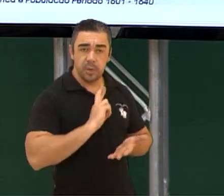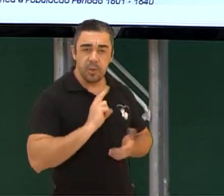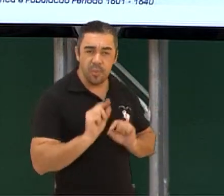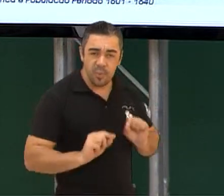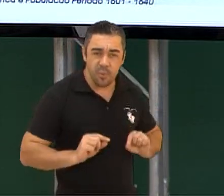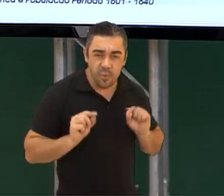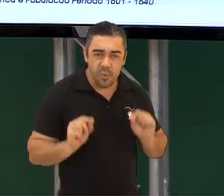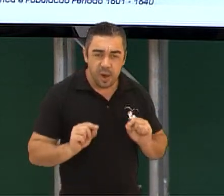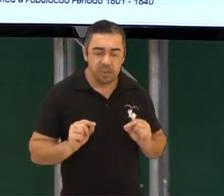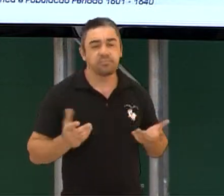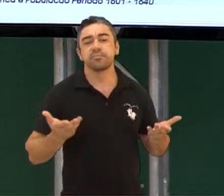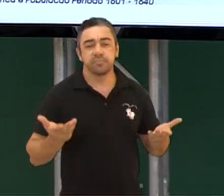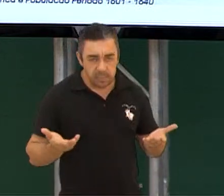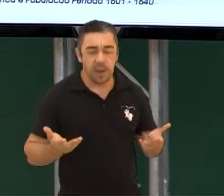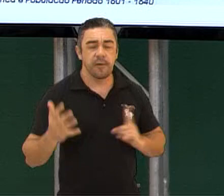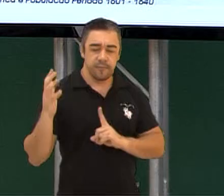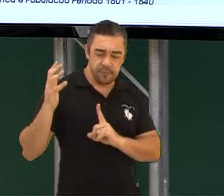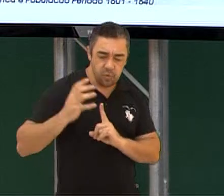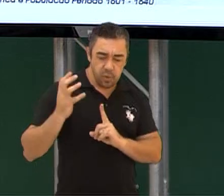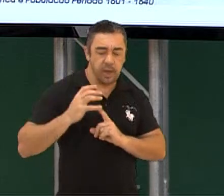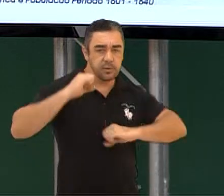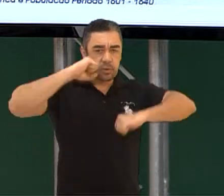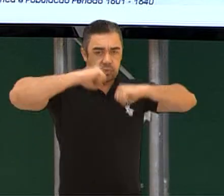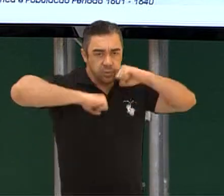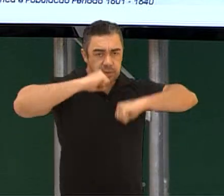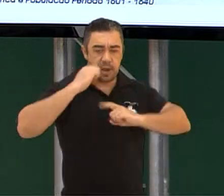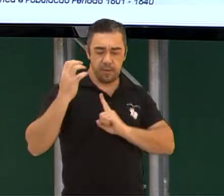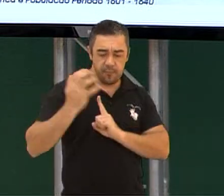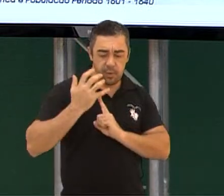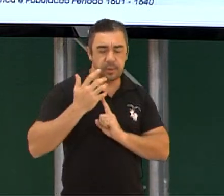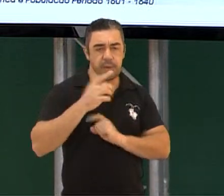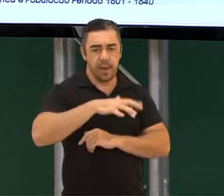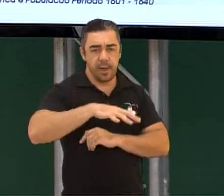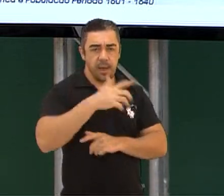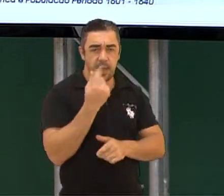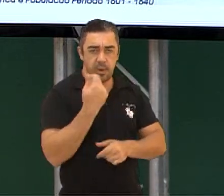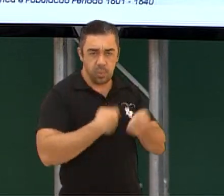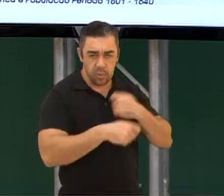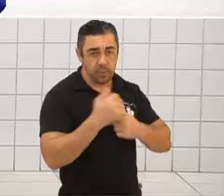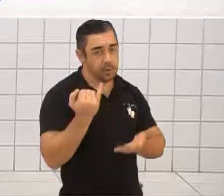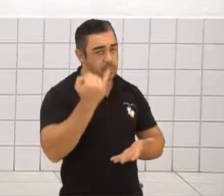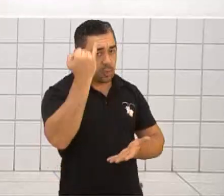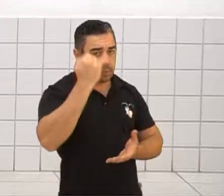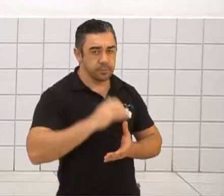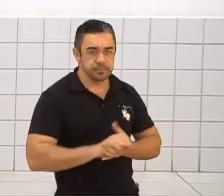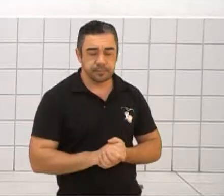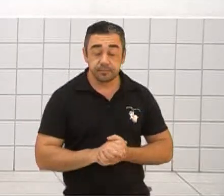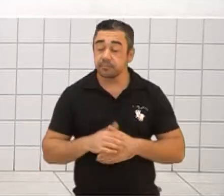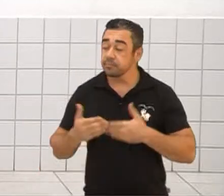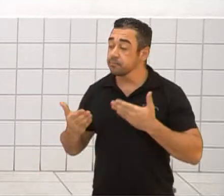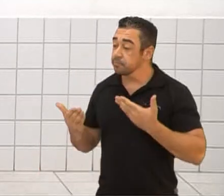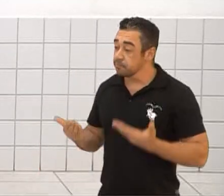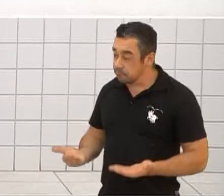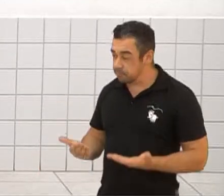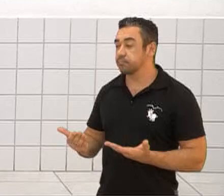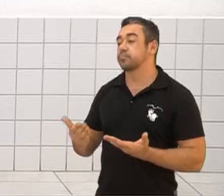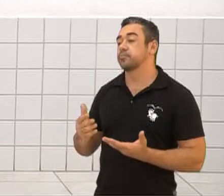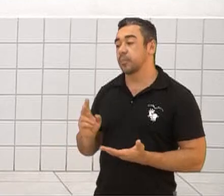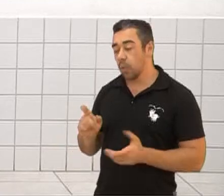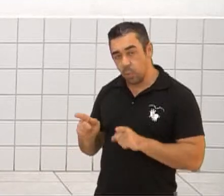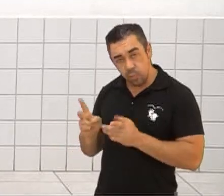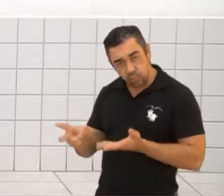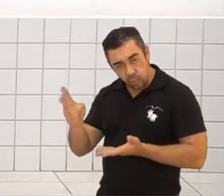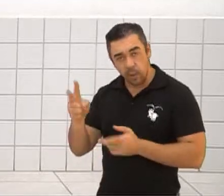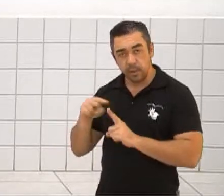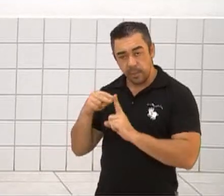nós estamos, na questão influência industrial, influência econômica, né, muito importante. Isso. Dentro dessa perspectiva, o que a